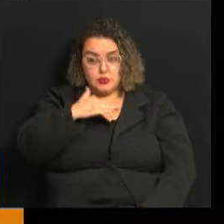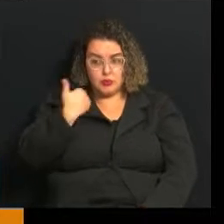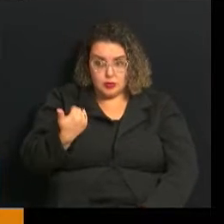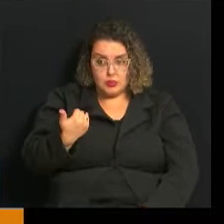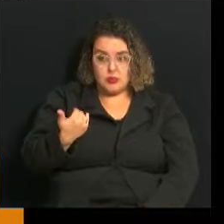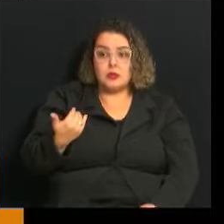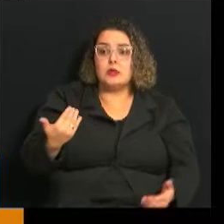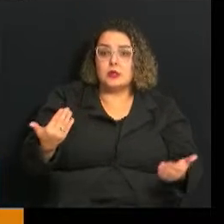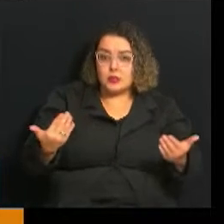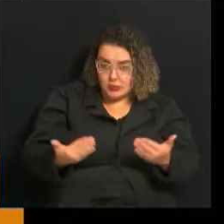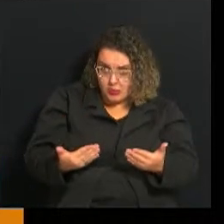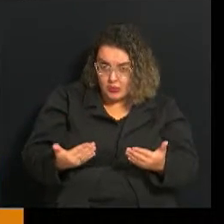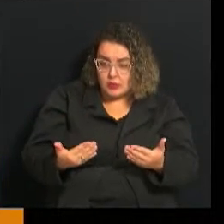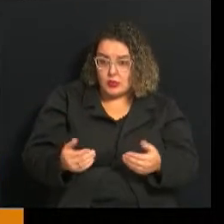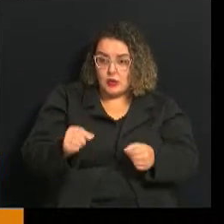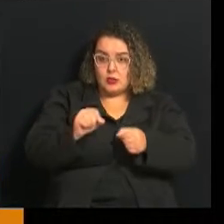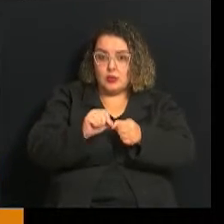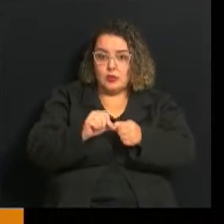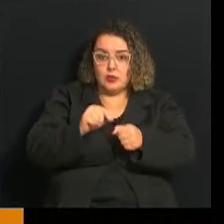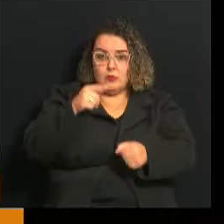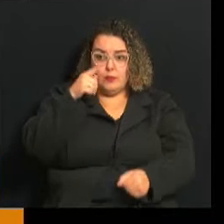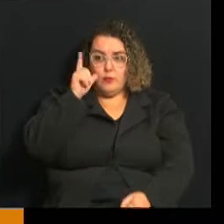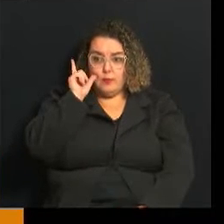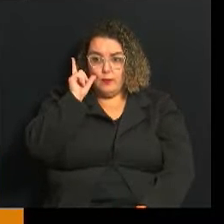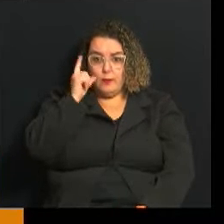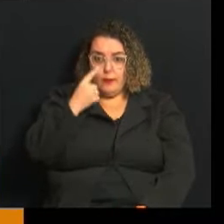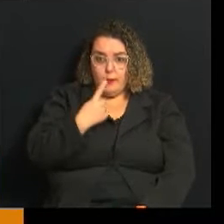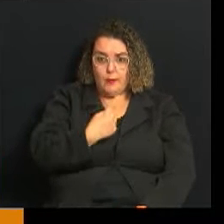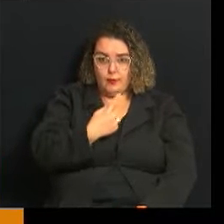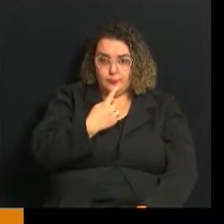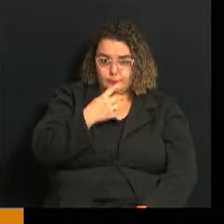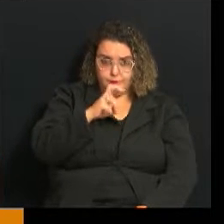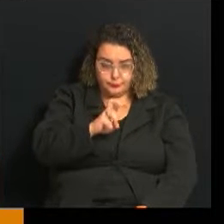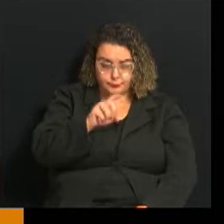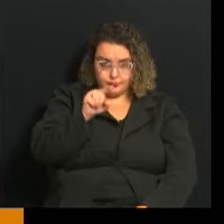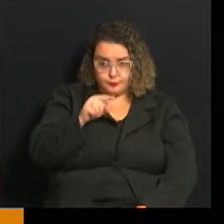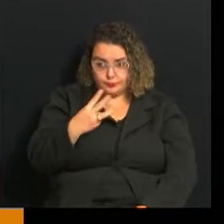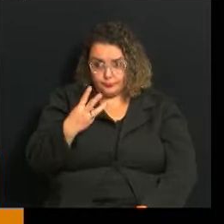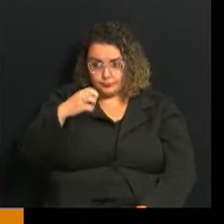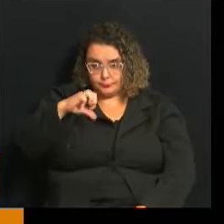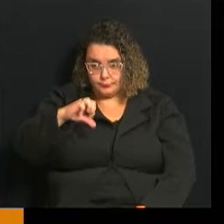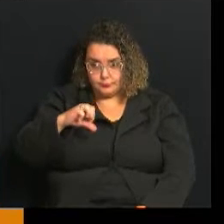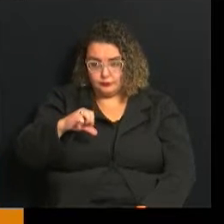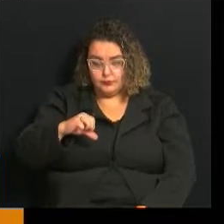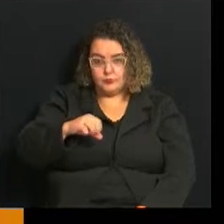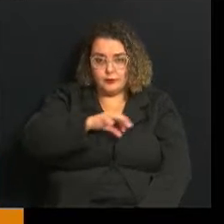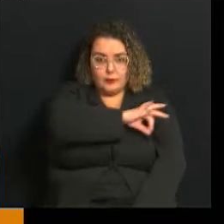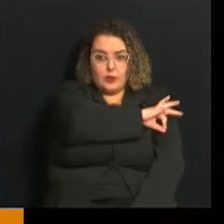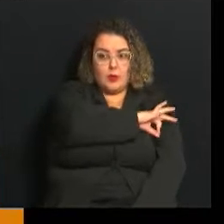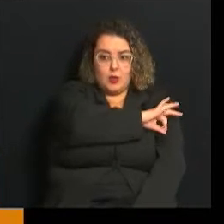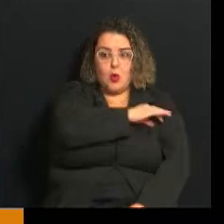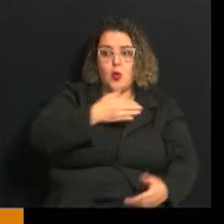no levantamento feito ontem, às 15h39 pela Prefeitura. Hoje a gente já tem